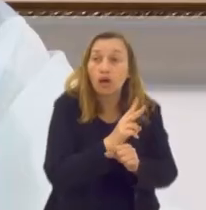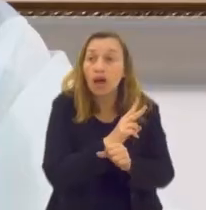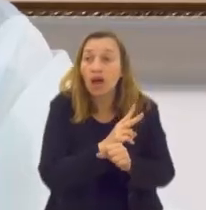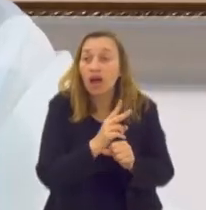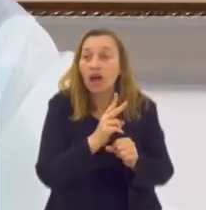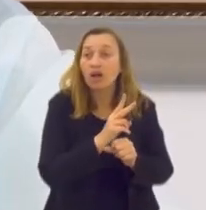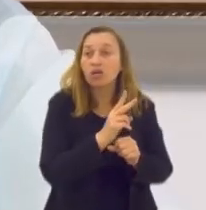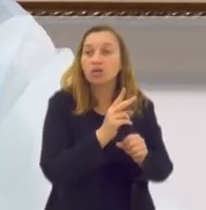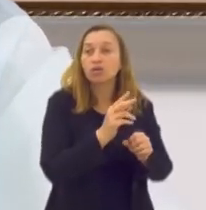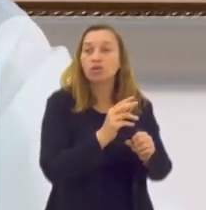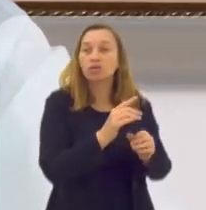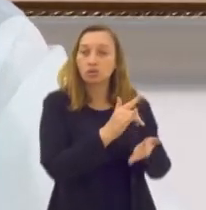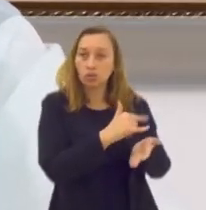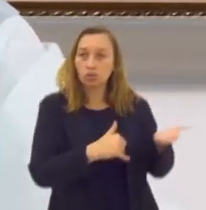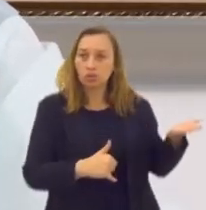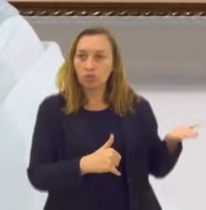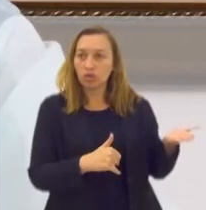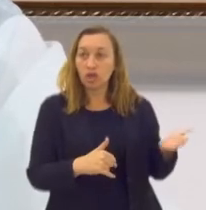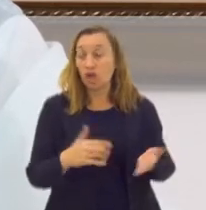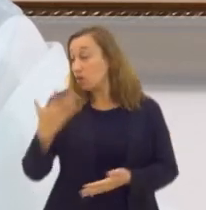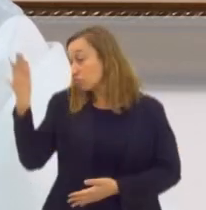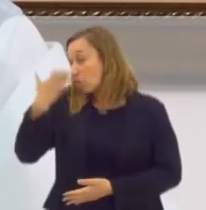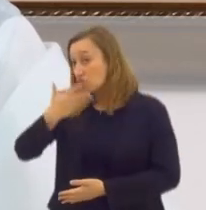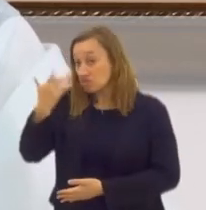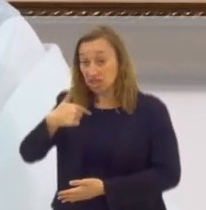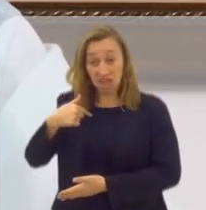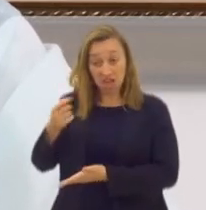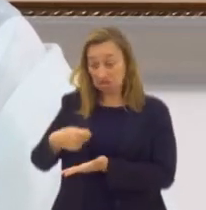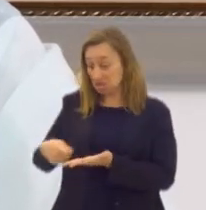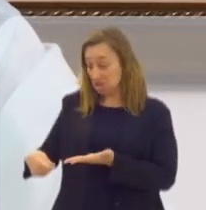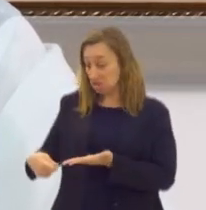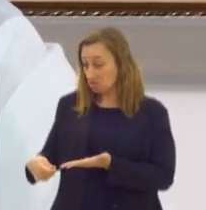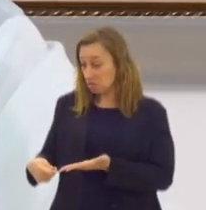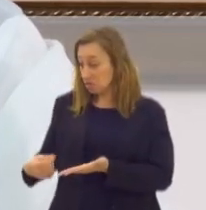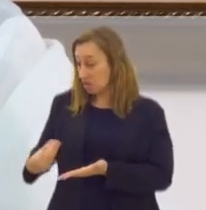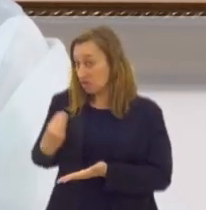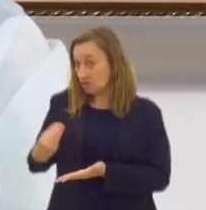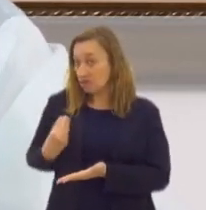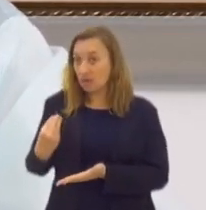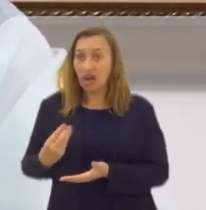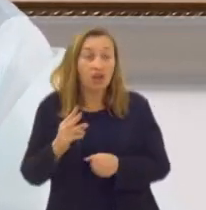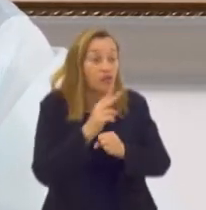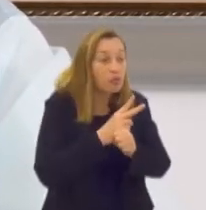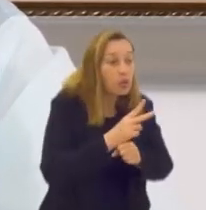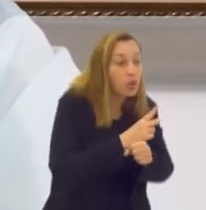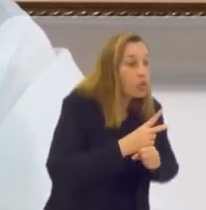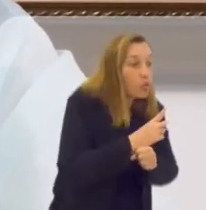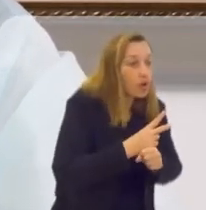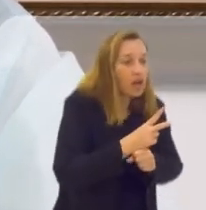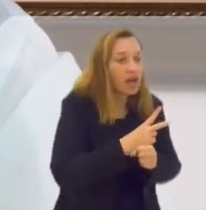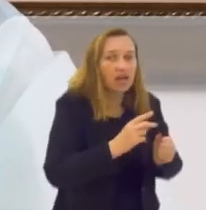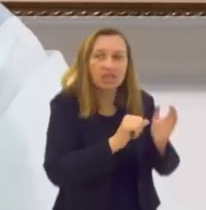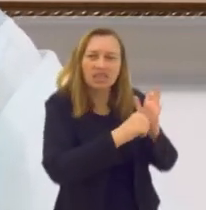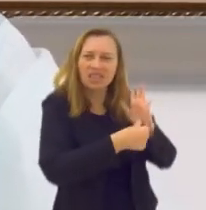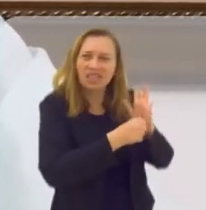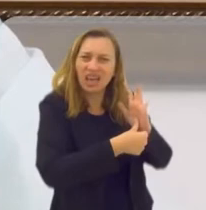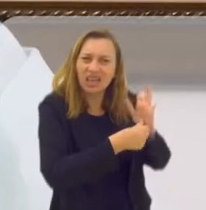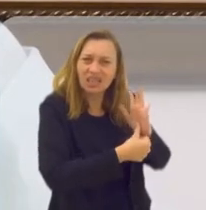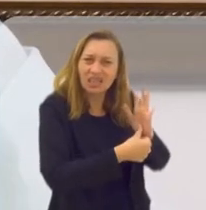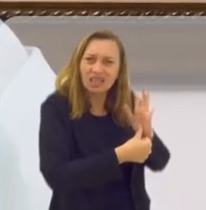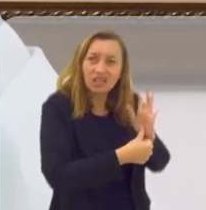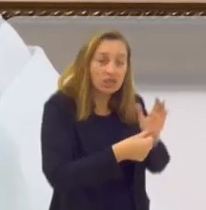buscar. Ela sabia que não era a assinatura que ela via ele fazendo velhinho. Certo. Aí ela foi buscar nas carteiras de